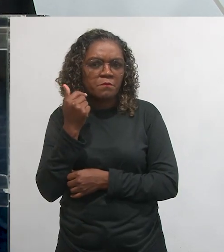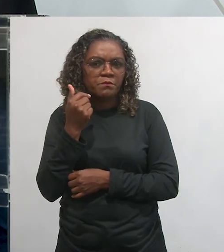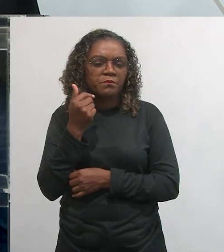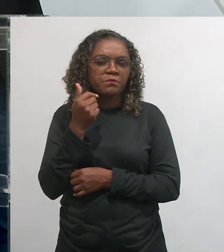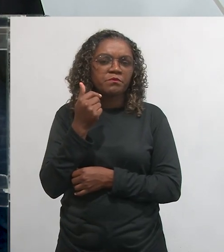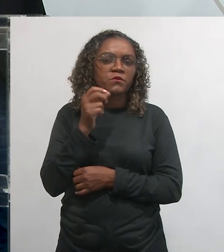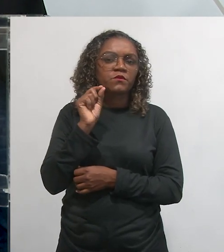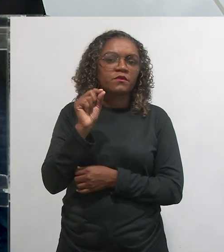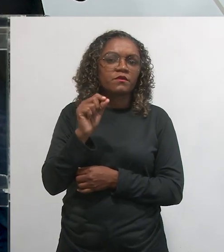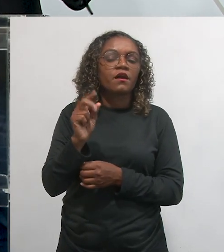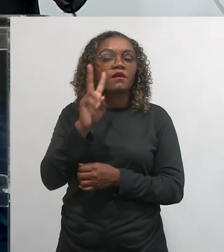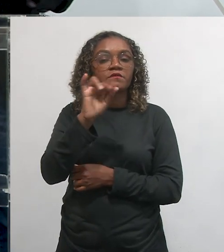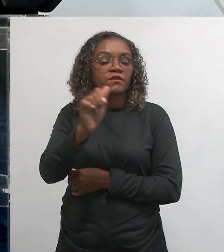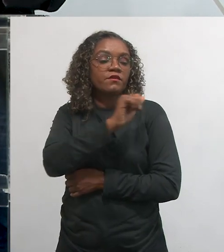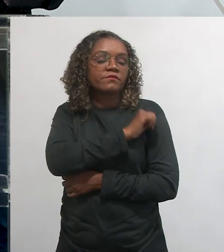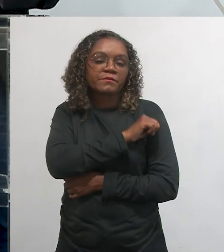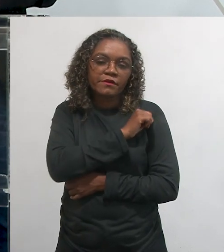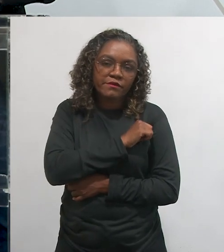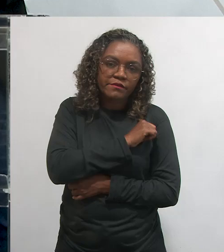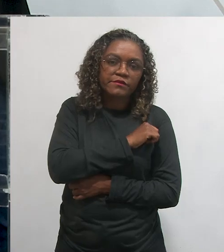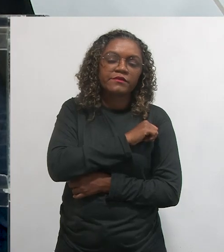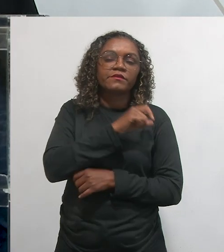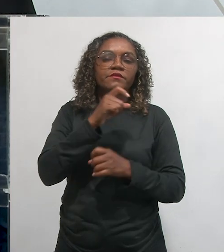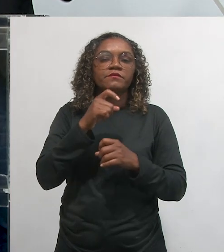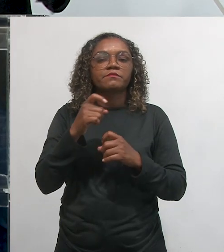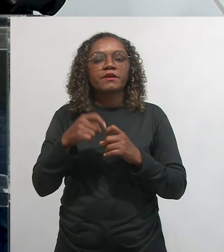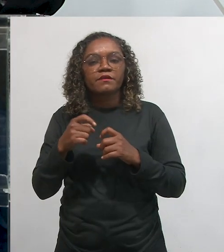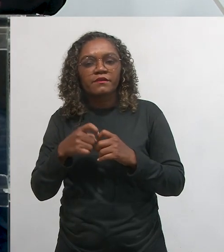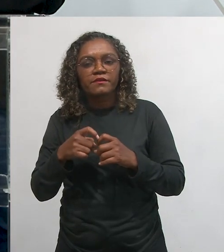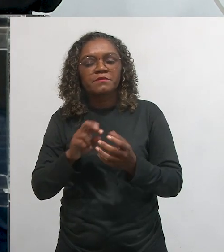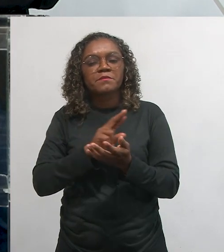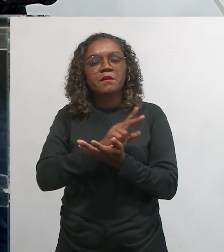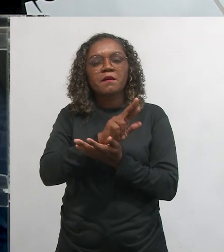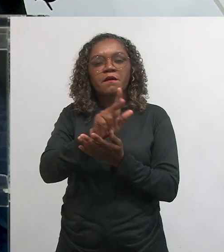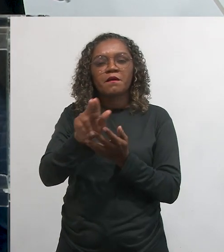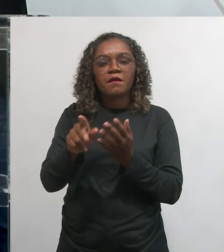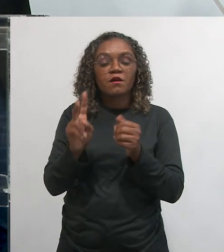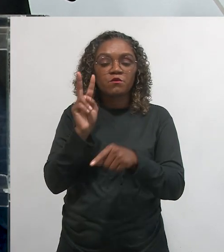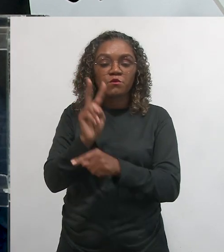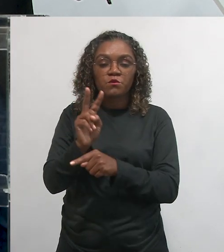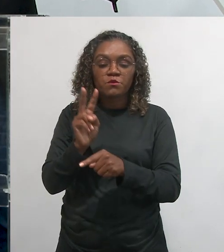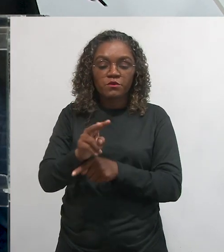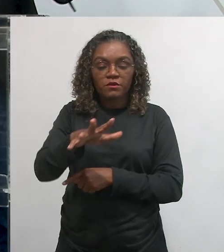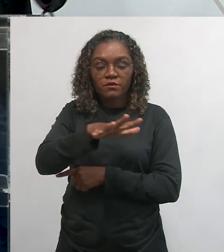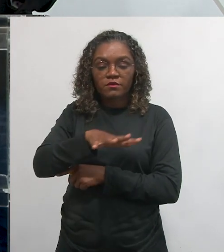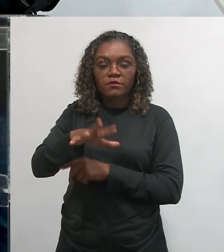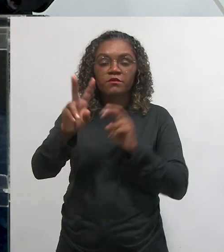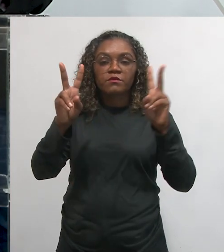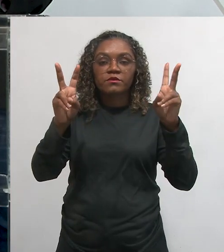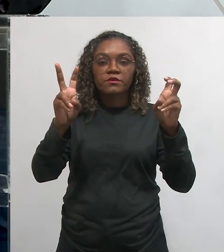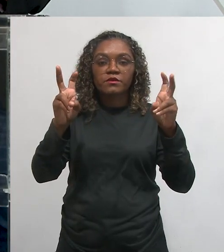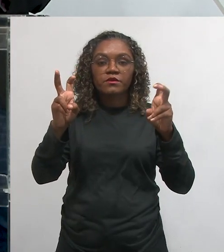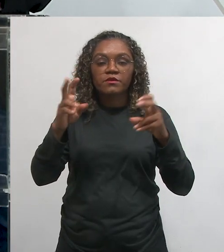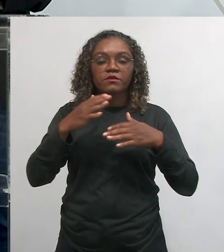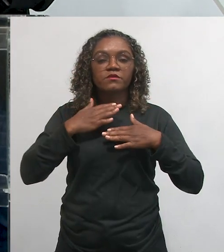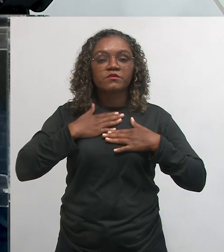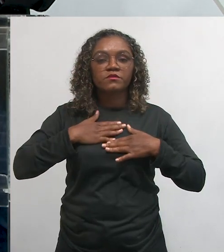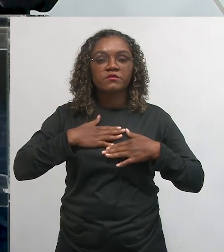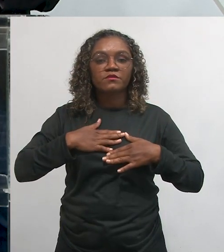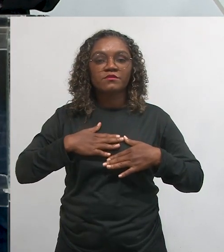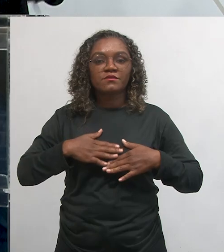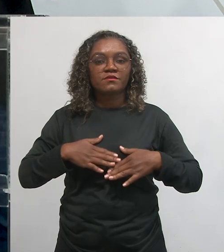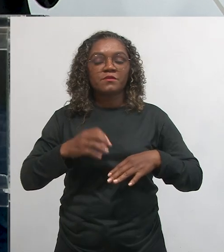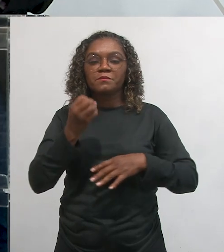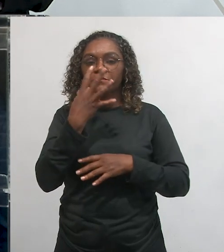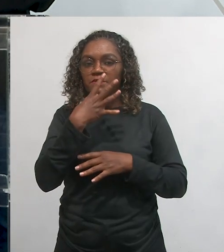como enfermeiros, como arquitetos, médicos, garis, etc., que cuida do